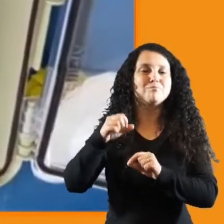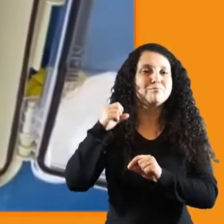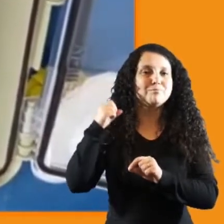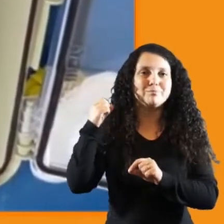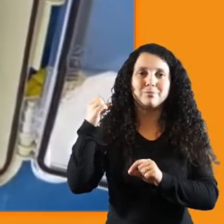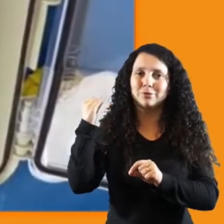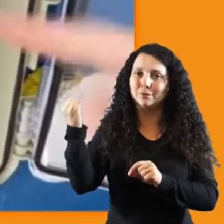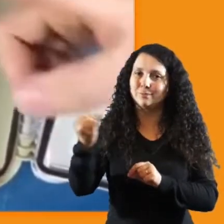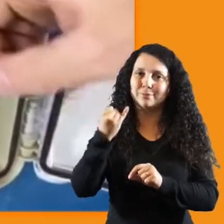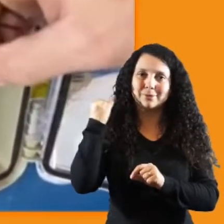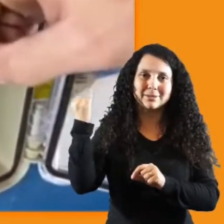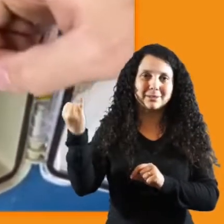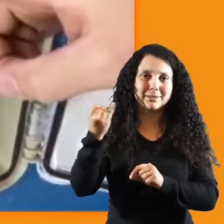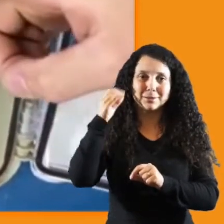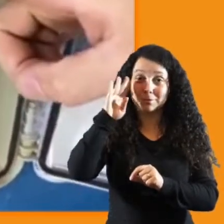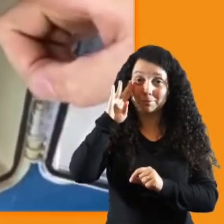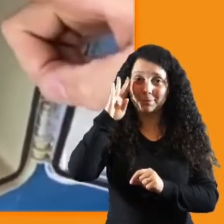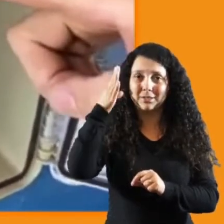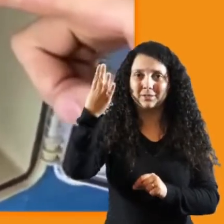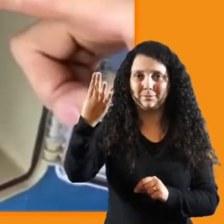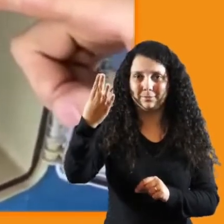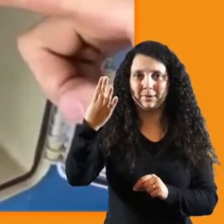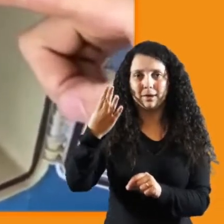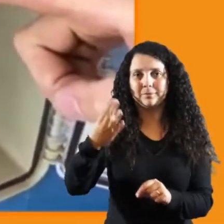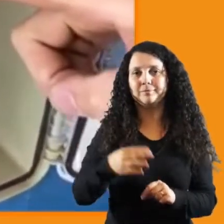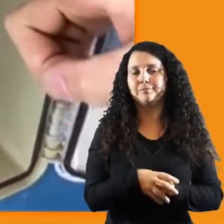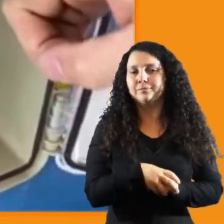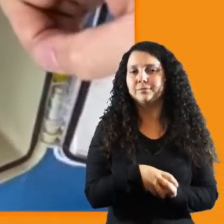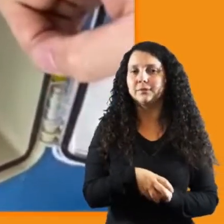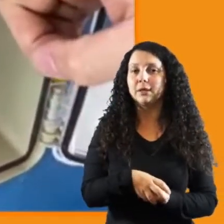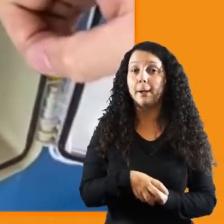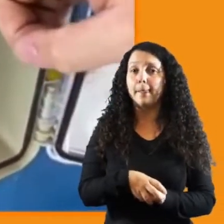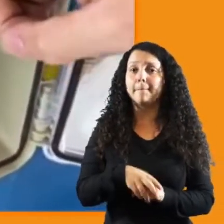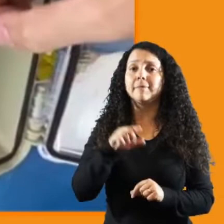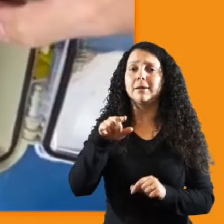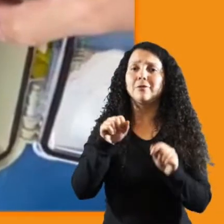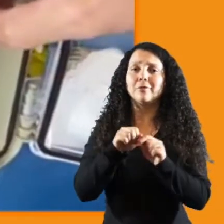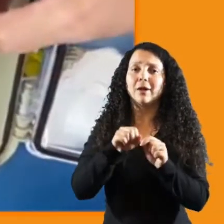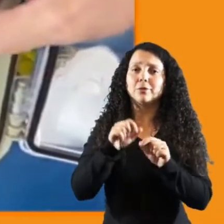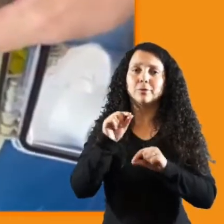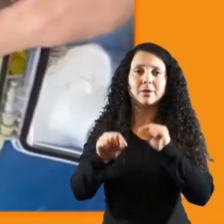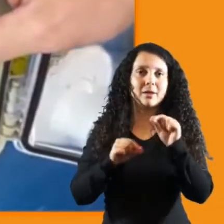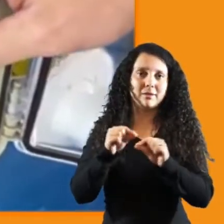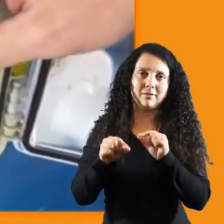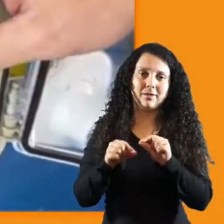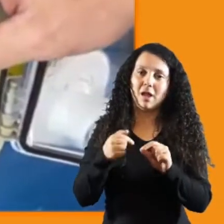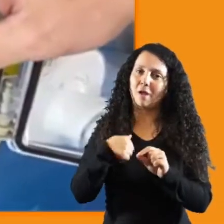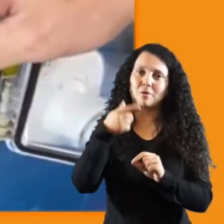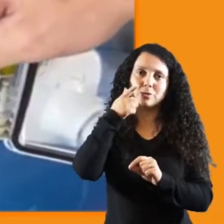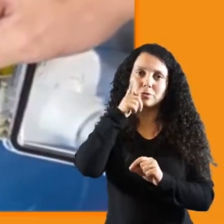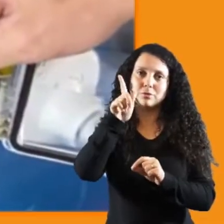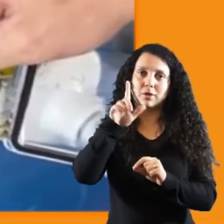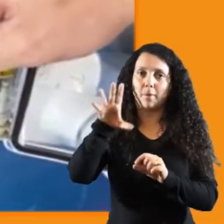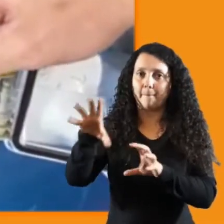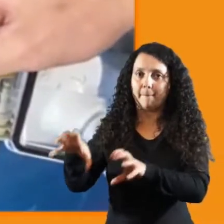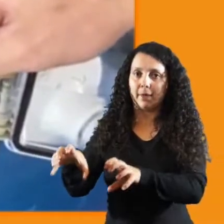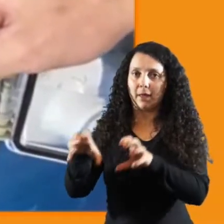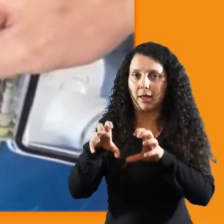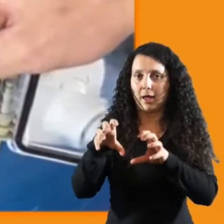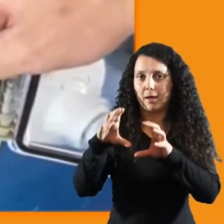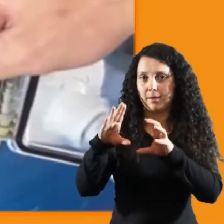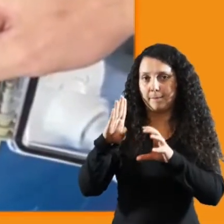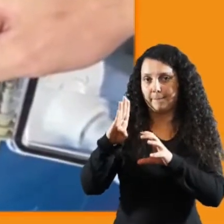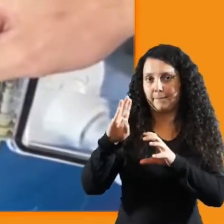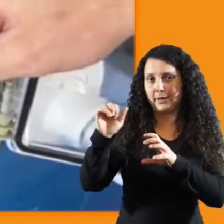nosso sistema fotovoltaico. O que ele faz? Eu não consigo pegar a minha bateria e ligar diretamente,